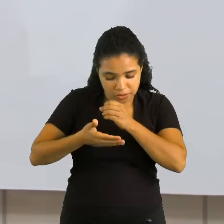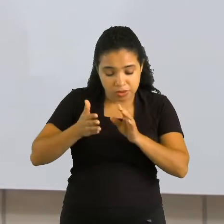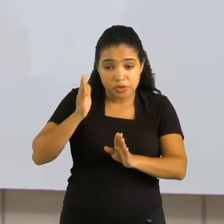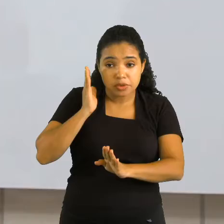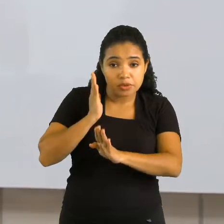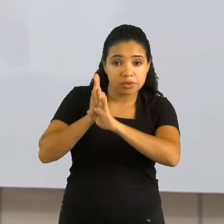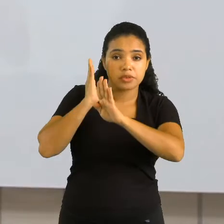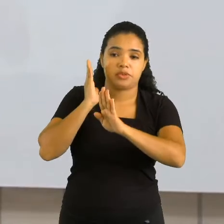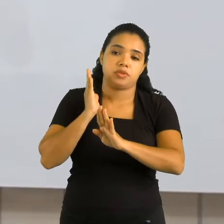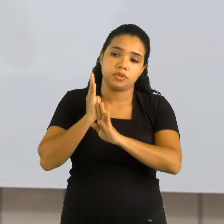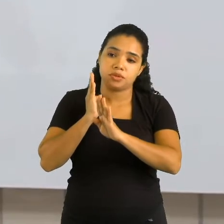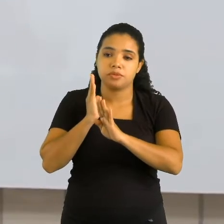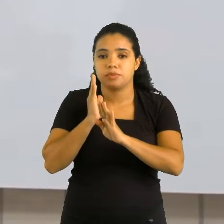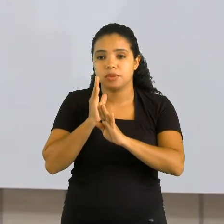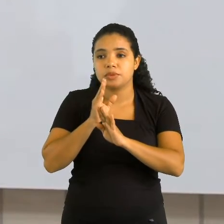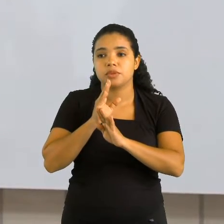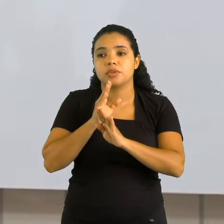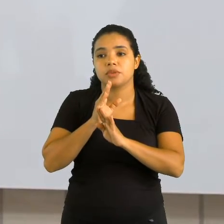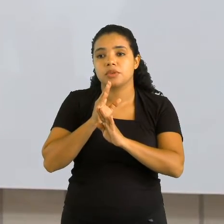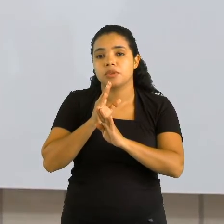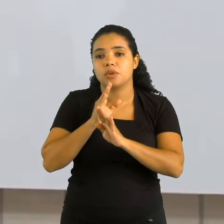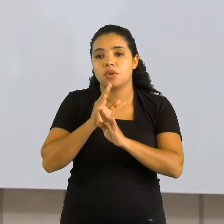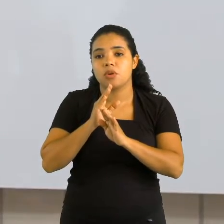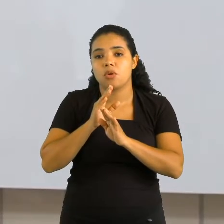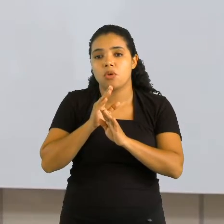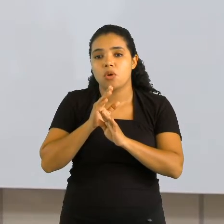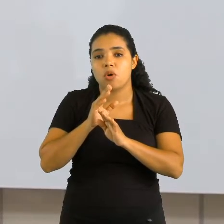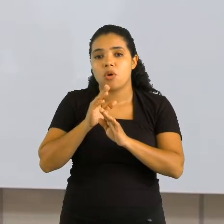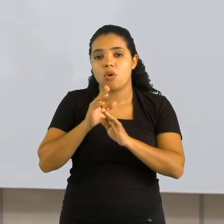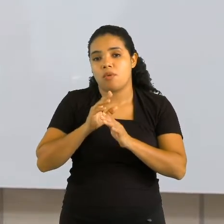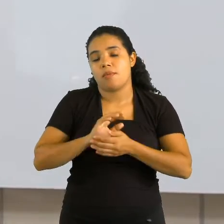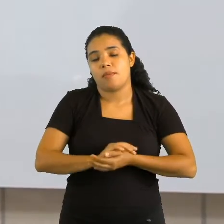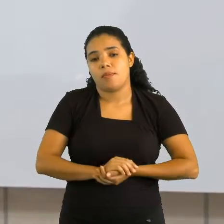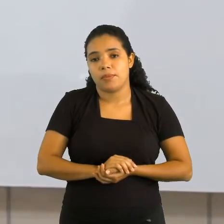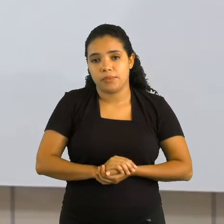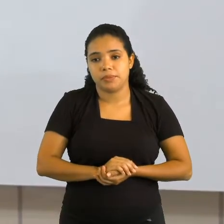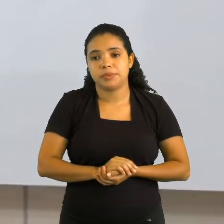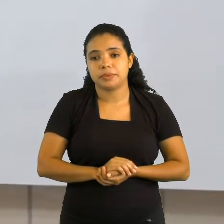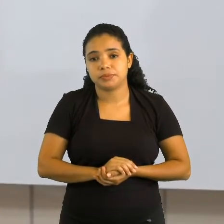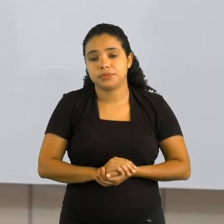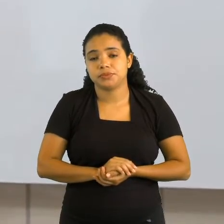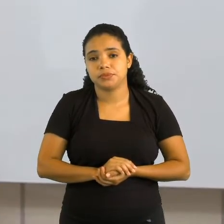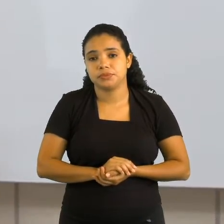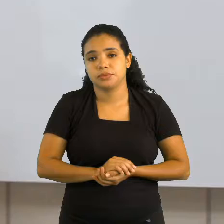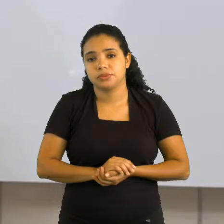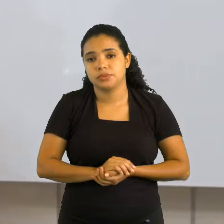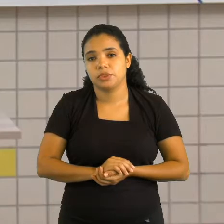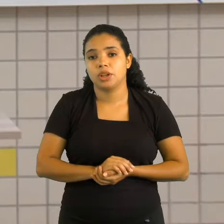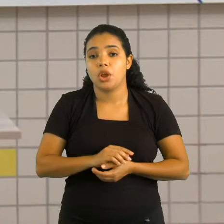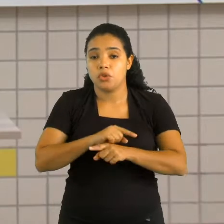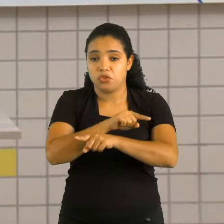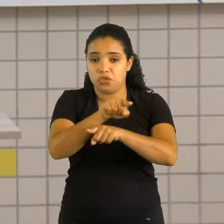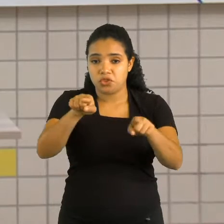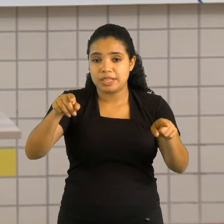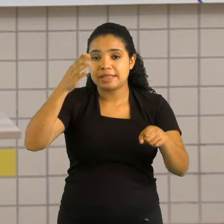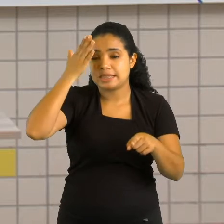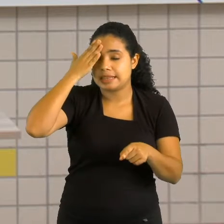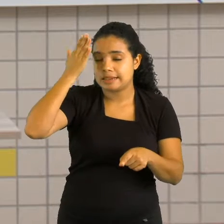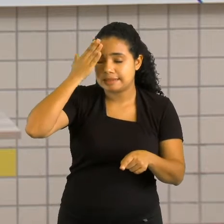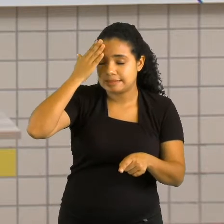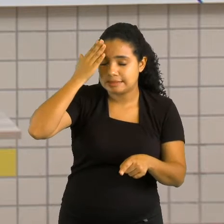detectá-los, né, o tamanho deles. Como nós falamos, vocês sabem